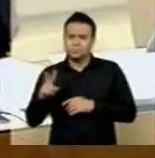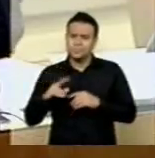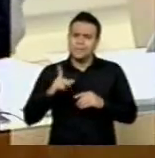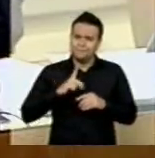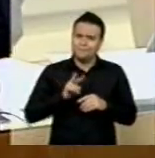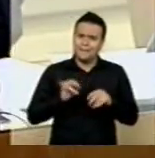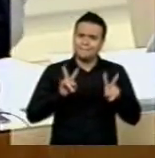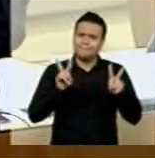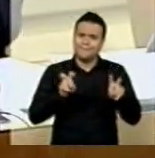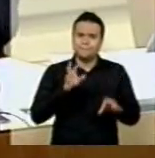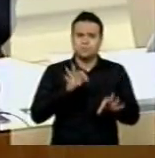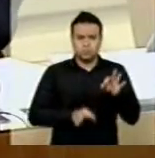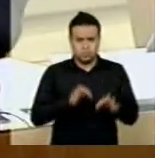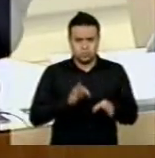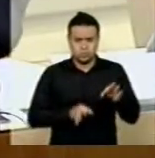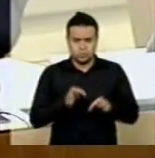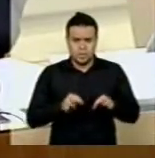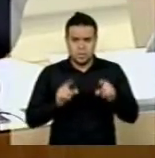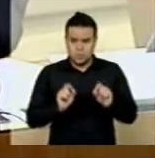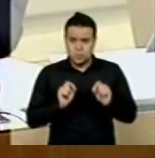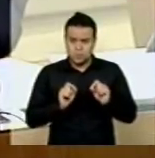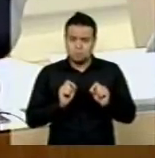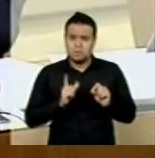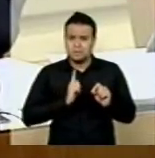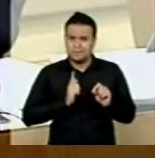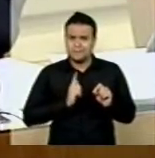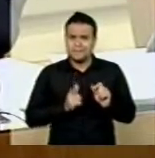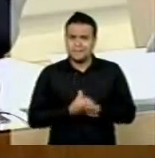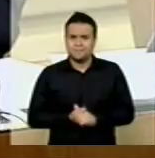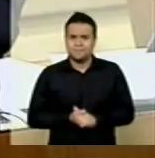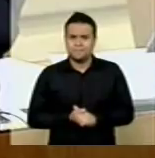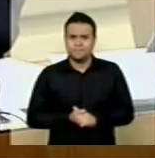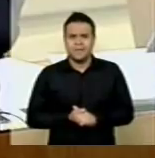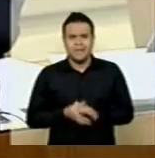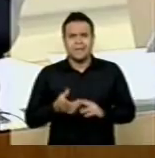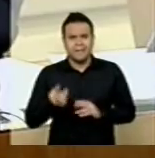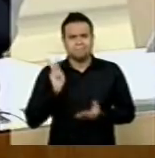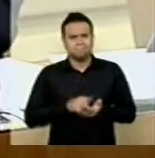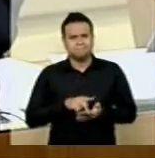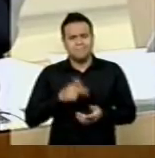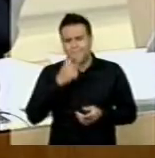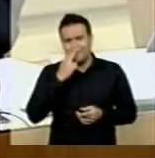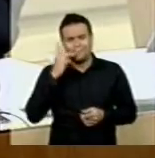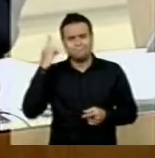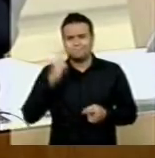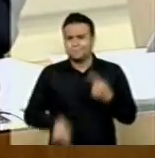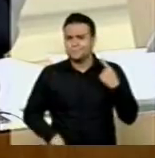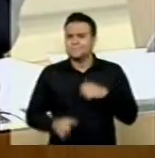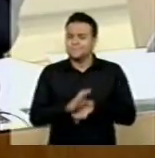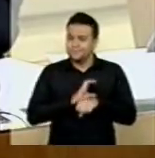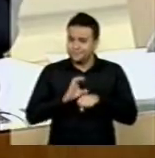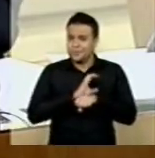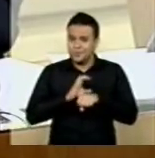serem julgados em conexão que há um verdadeiro atentado ao princípio constitucional da autonomia do Poder Judiciário e é a